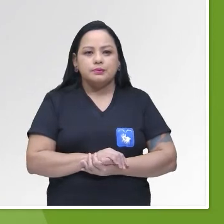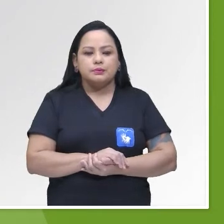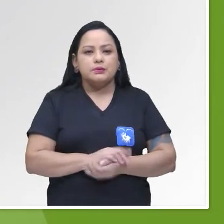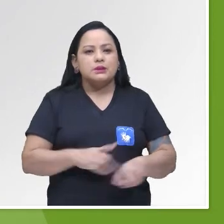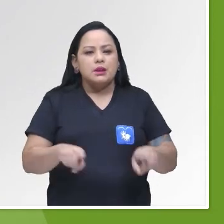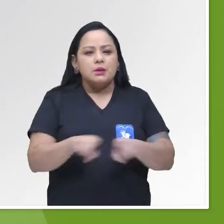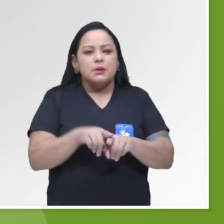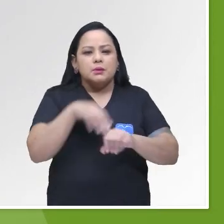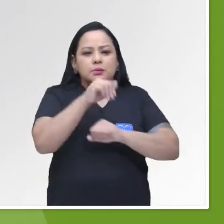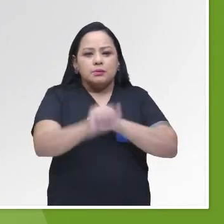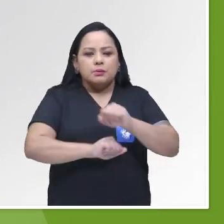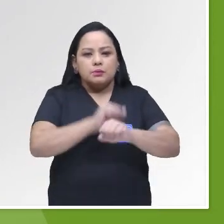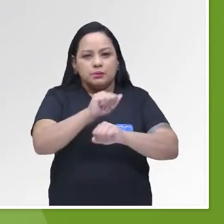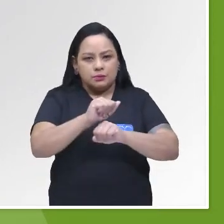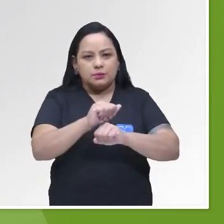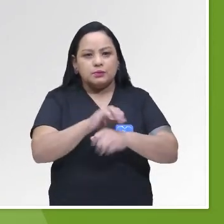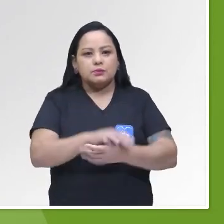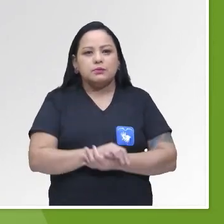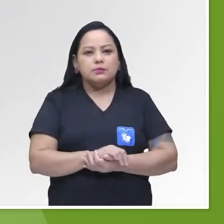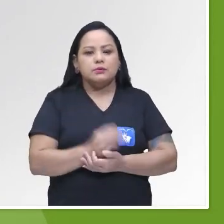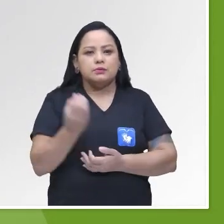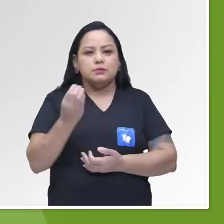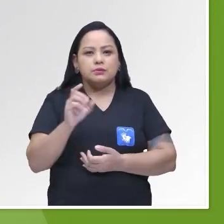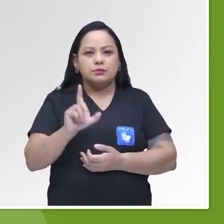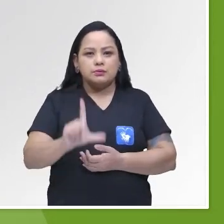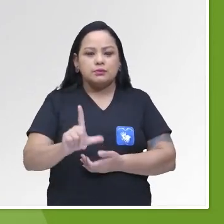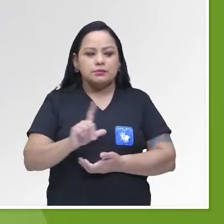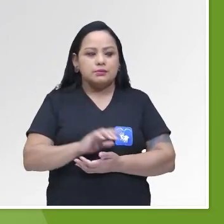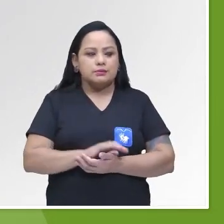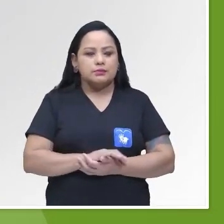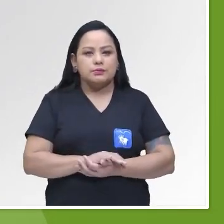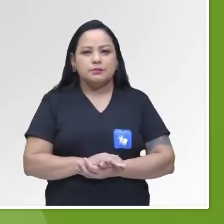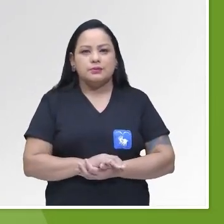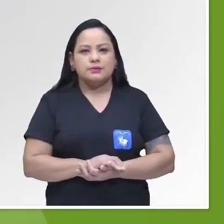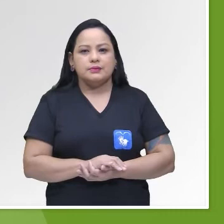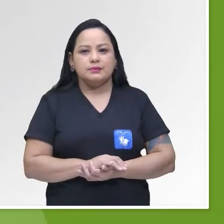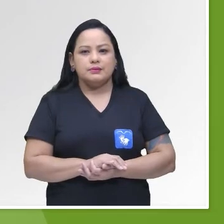um átomo de cloro.